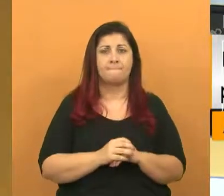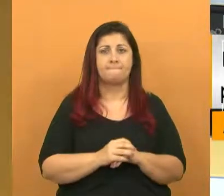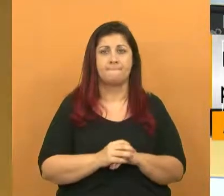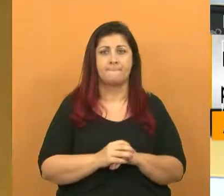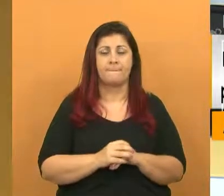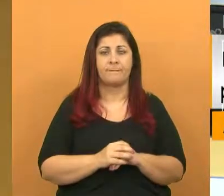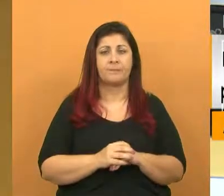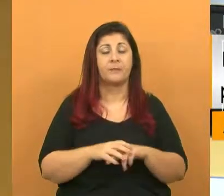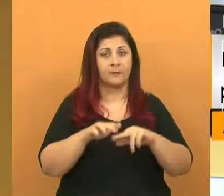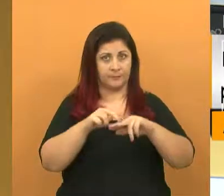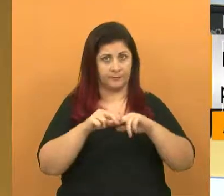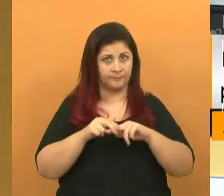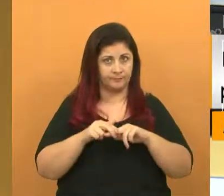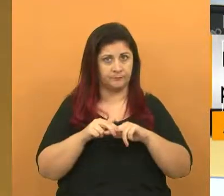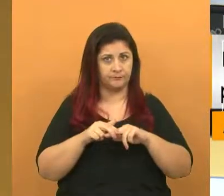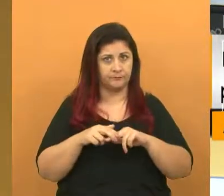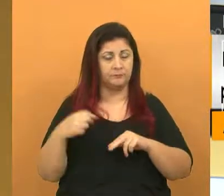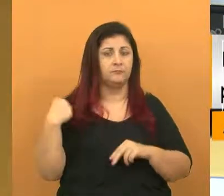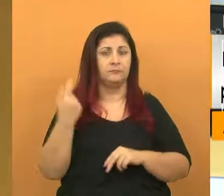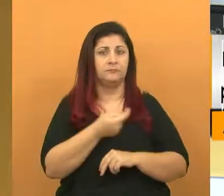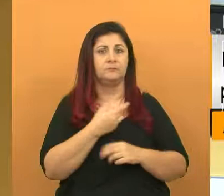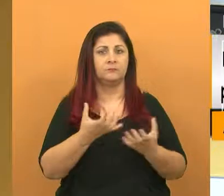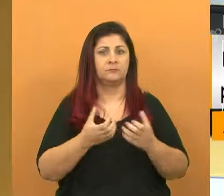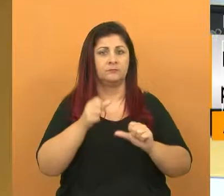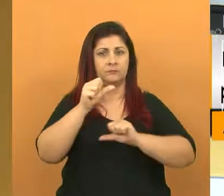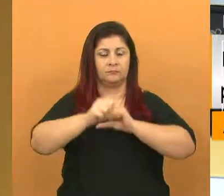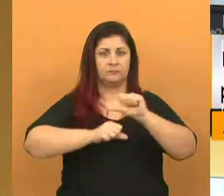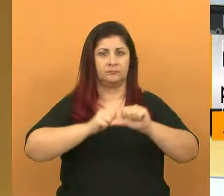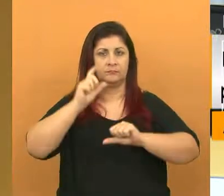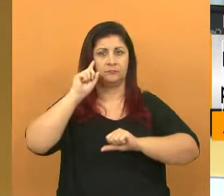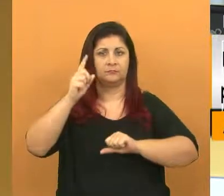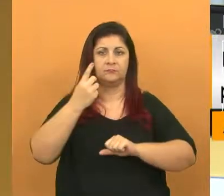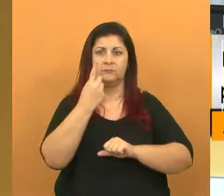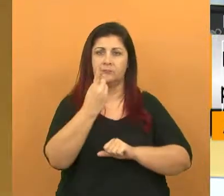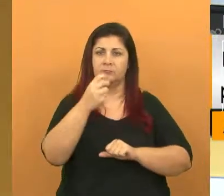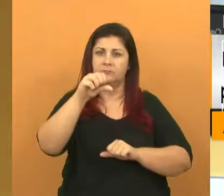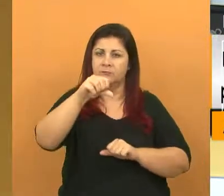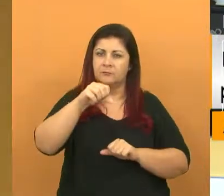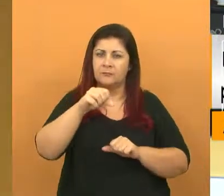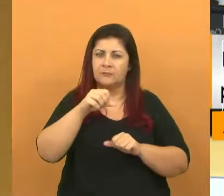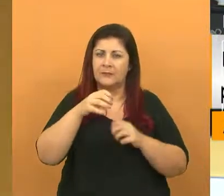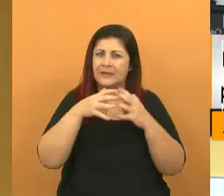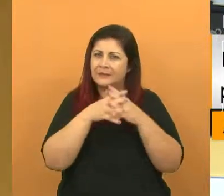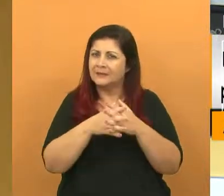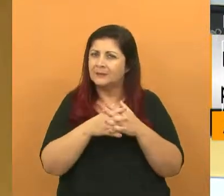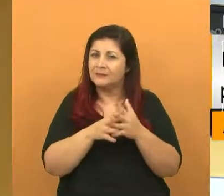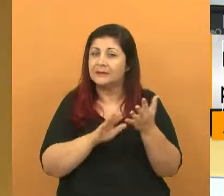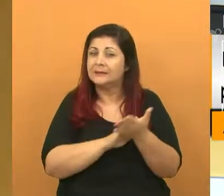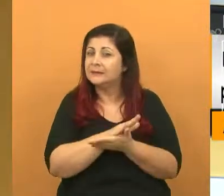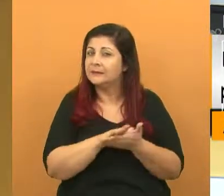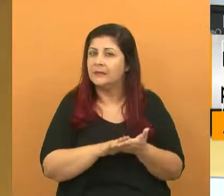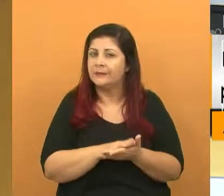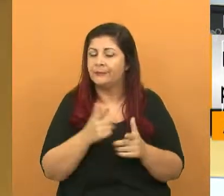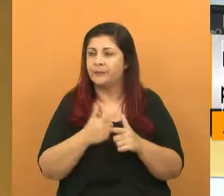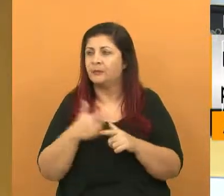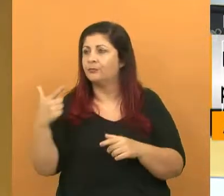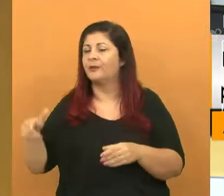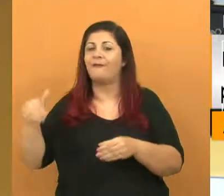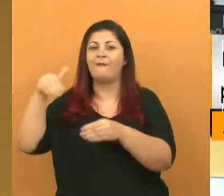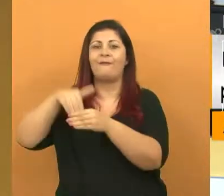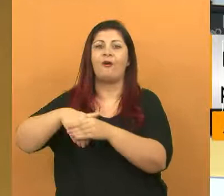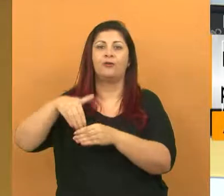nossa proposta é mudar para o dia 19, para que não tenha nem impedimento eleitoral, como em outros